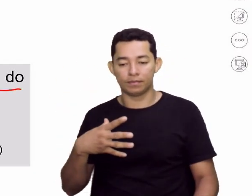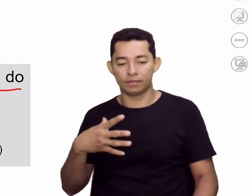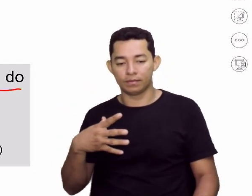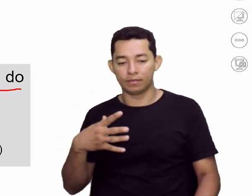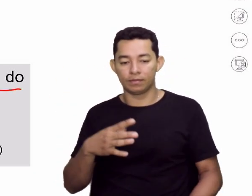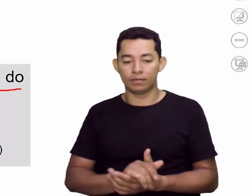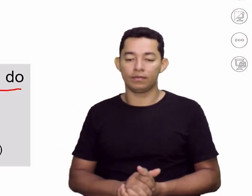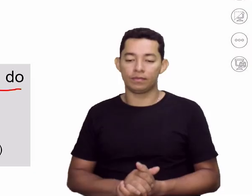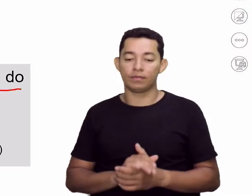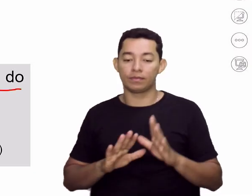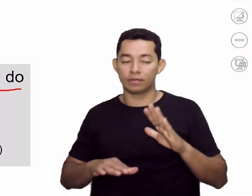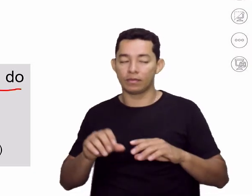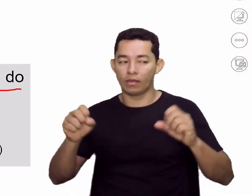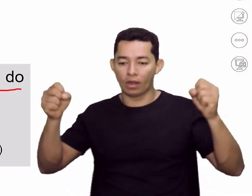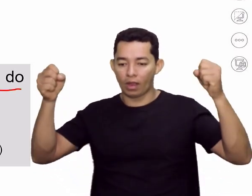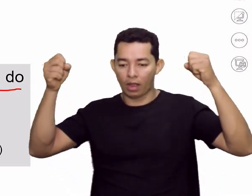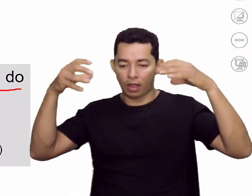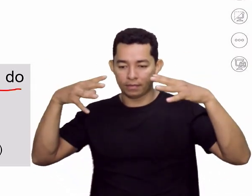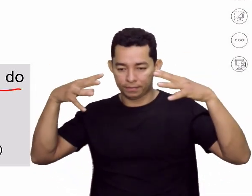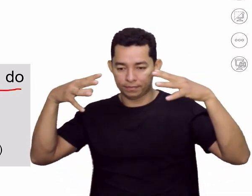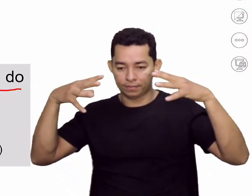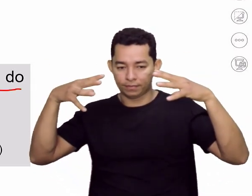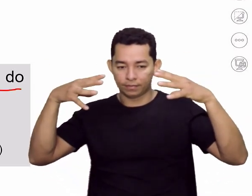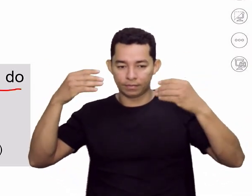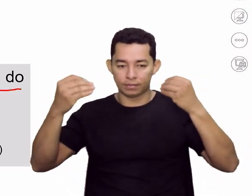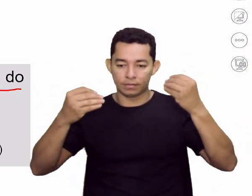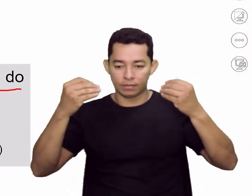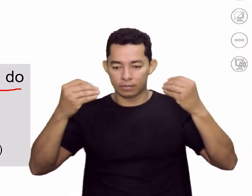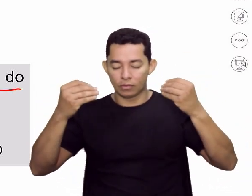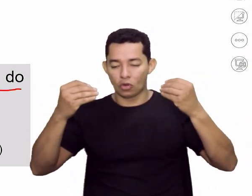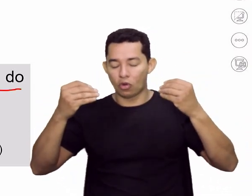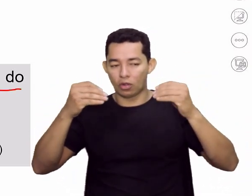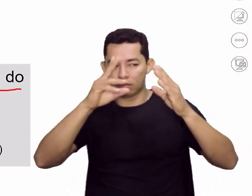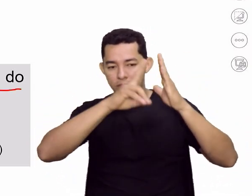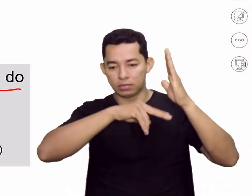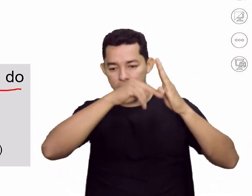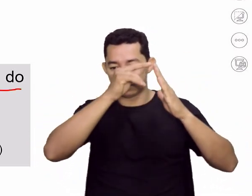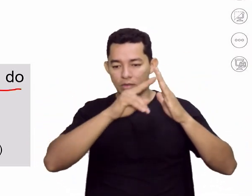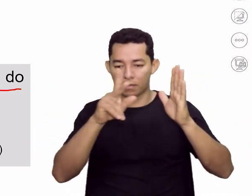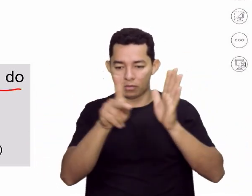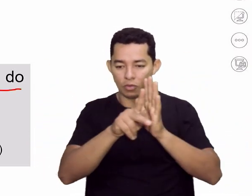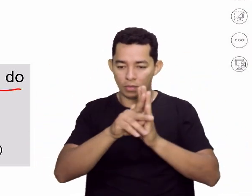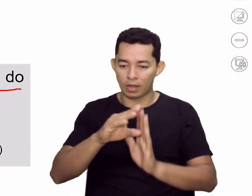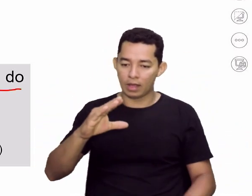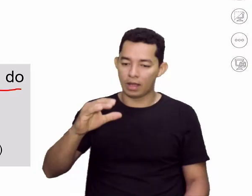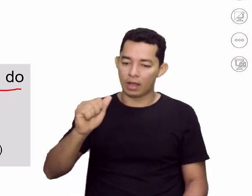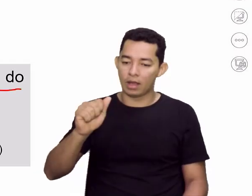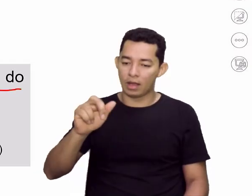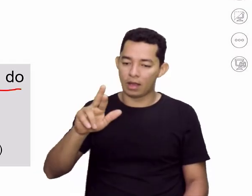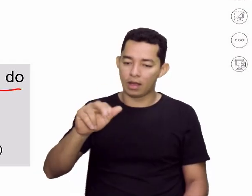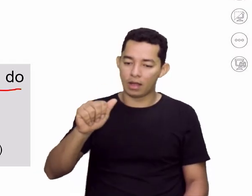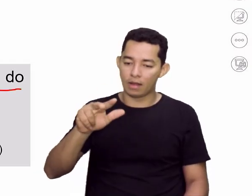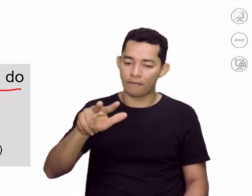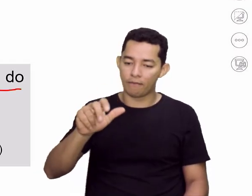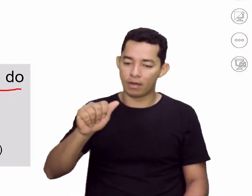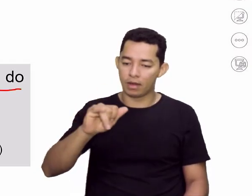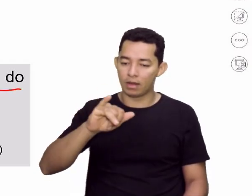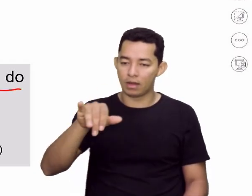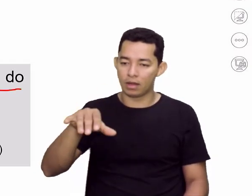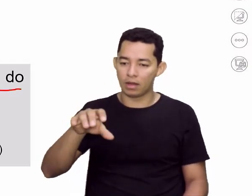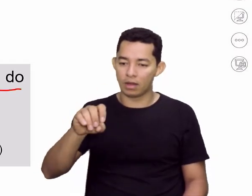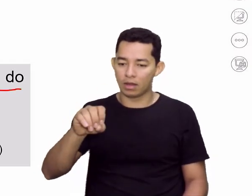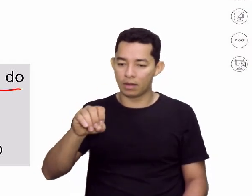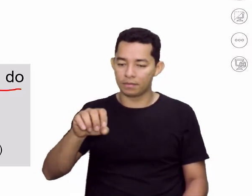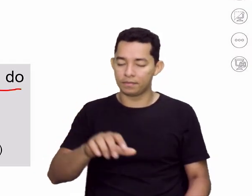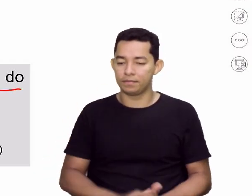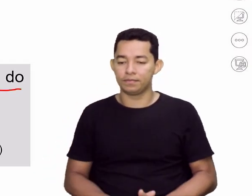o que fosse claro, como os quadros lá do Caravaggio, não sei se você vai lembrar agora, mas que era o que não